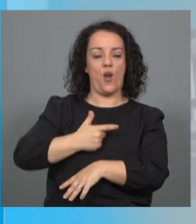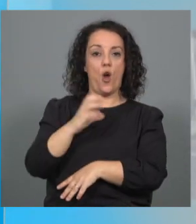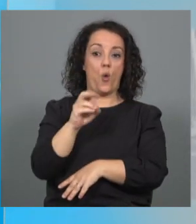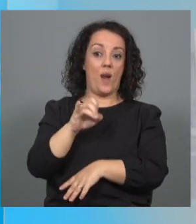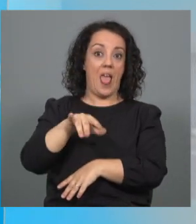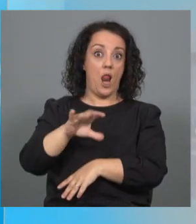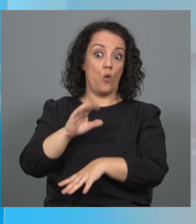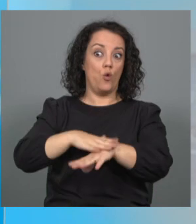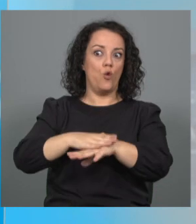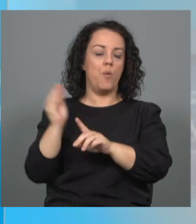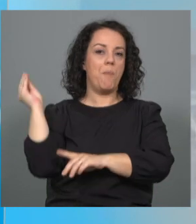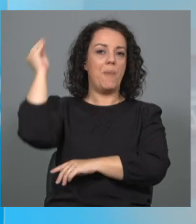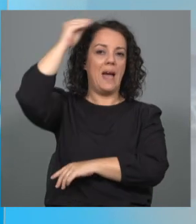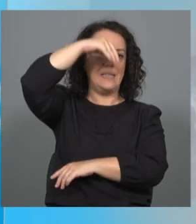batismo.